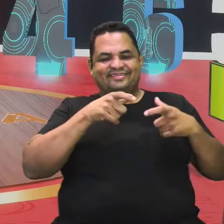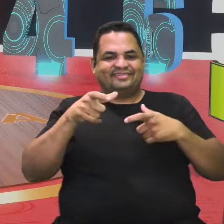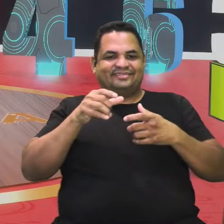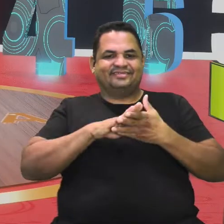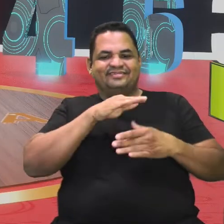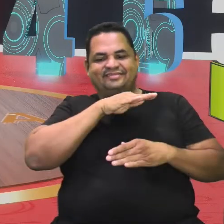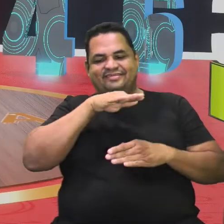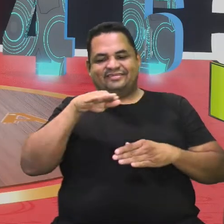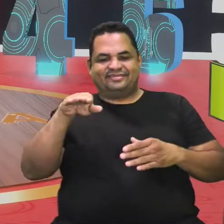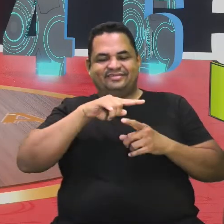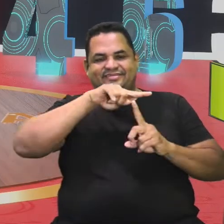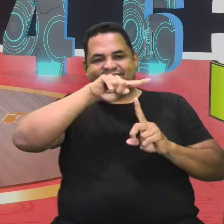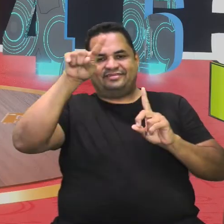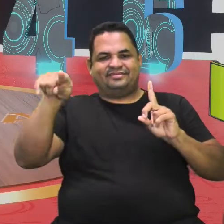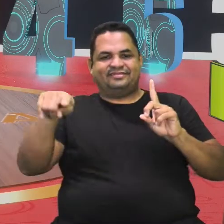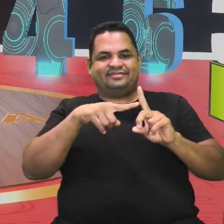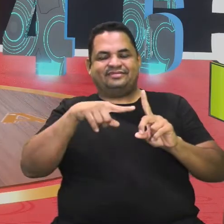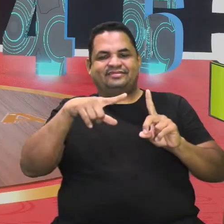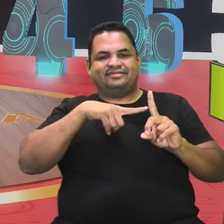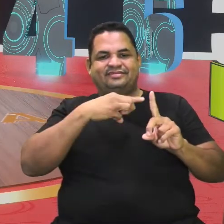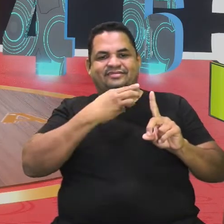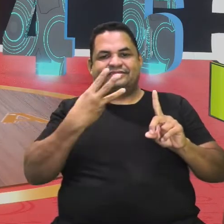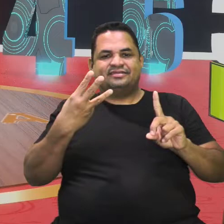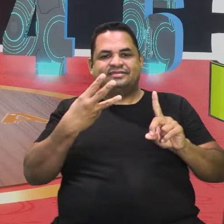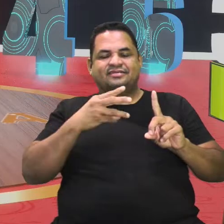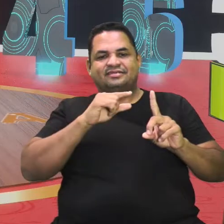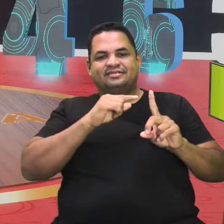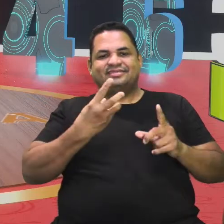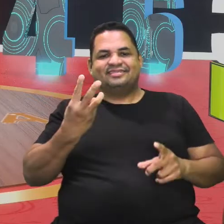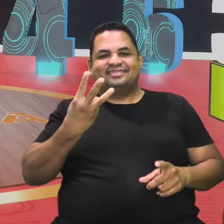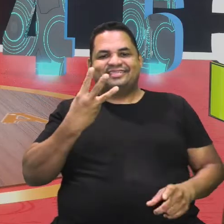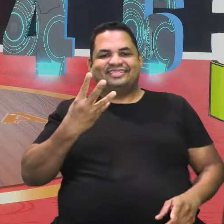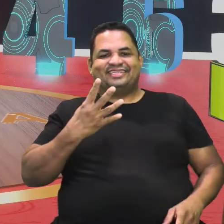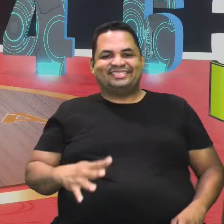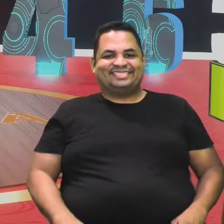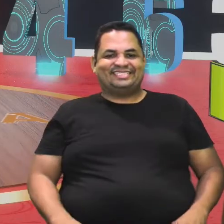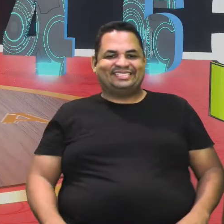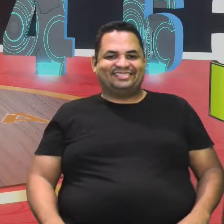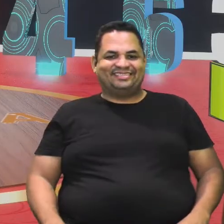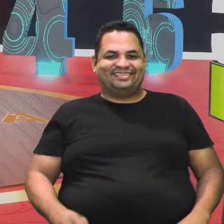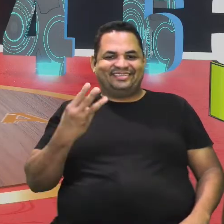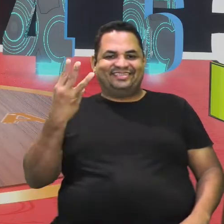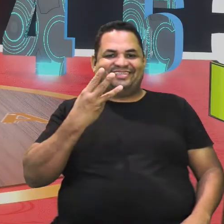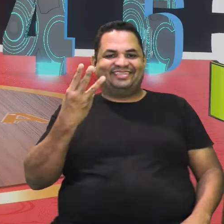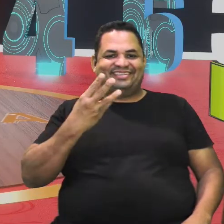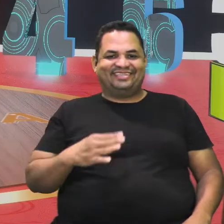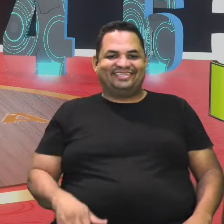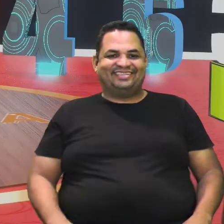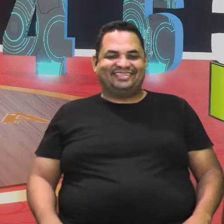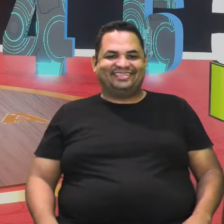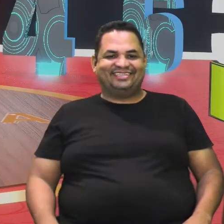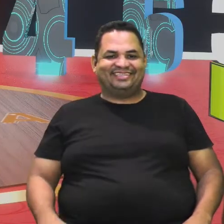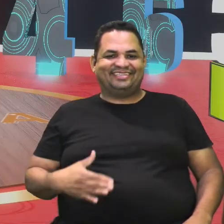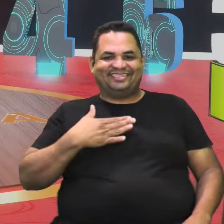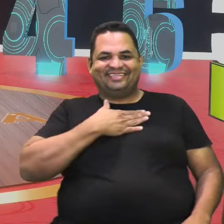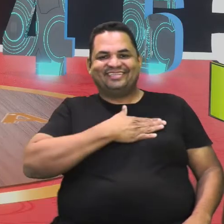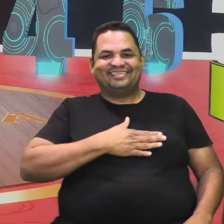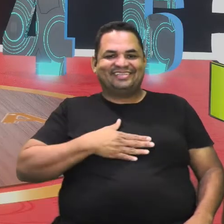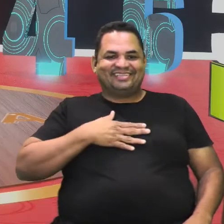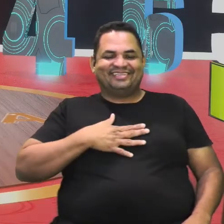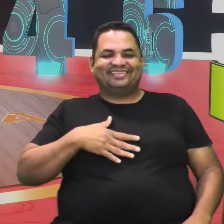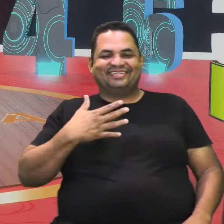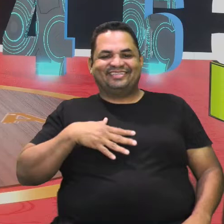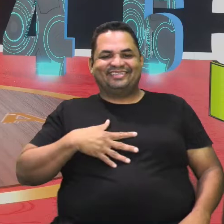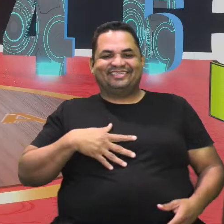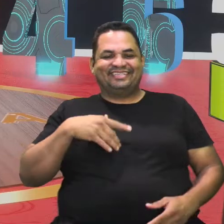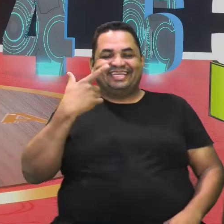posição entre reta e circunferência, a gente viu que existem três, né? Três. Agora eu lembrei do professor Silvio, que gosta de rir do